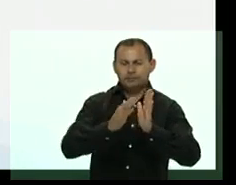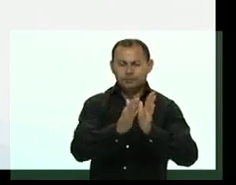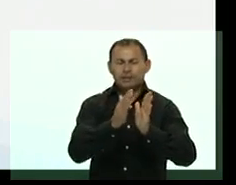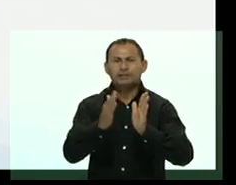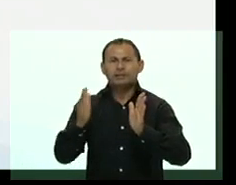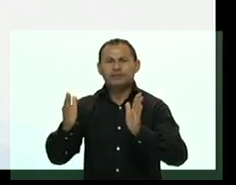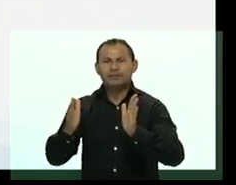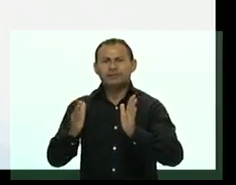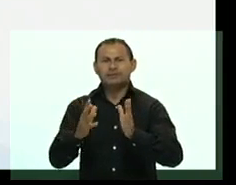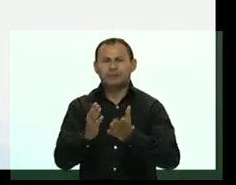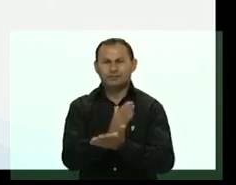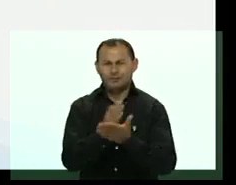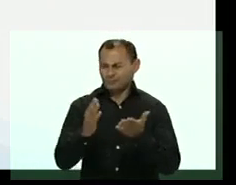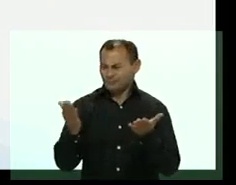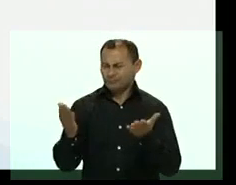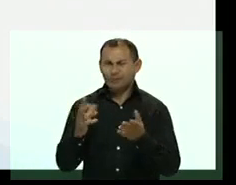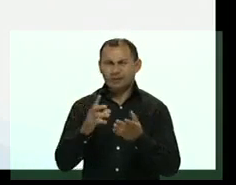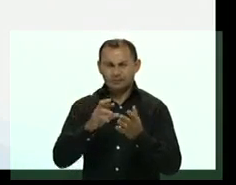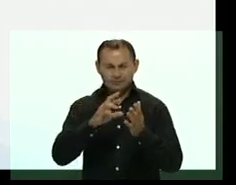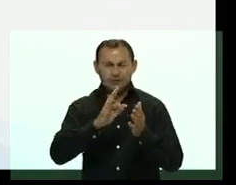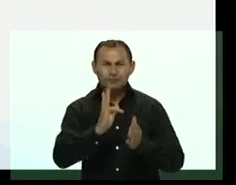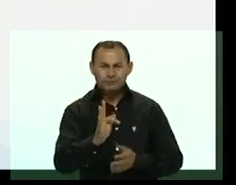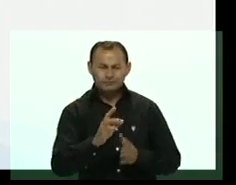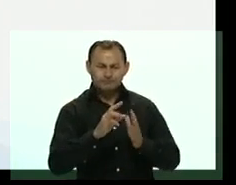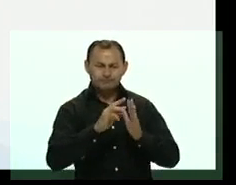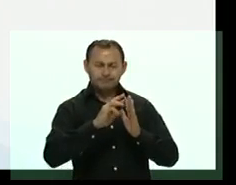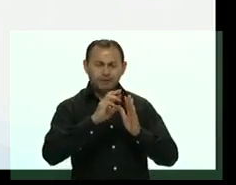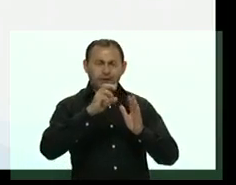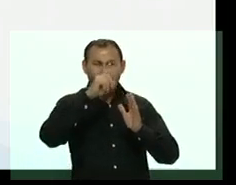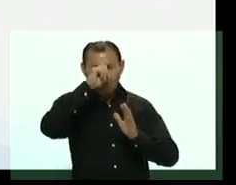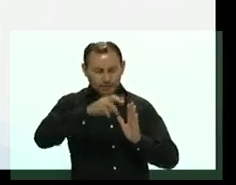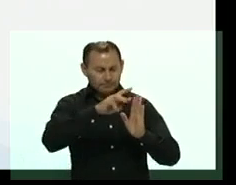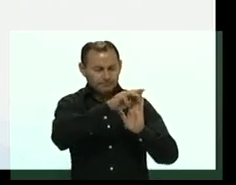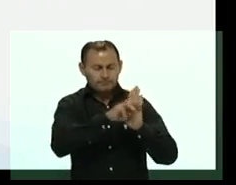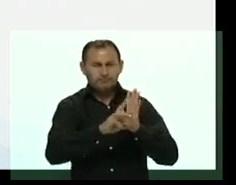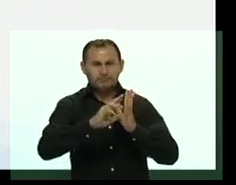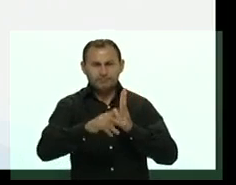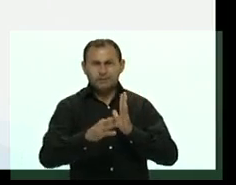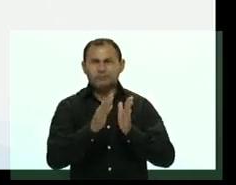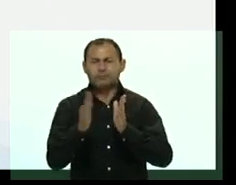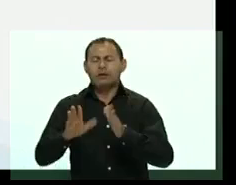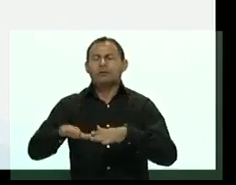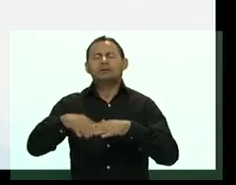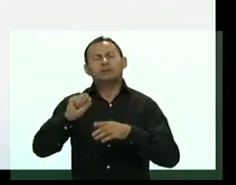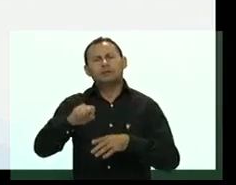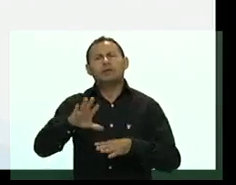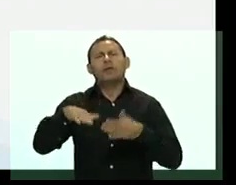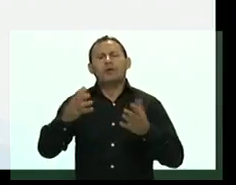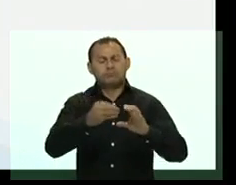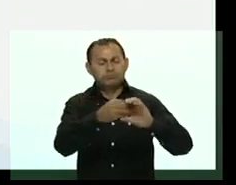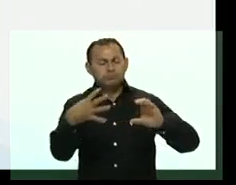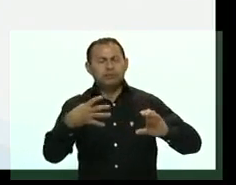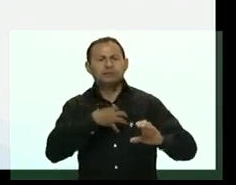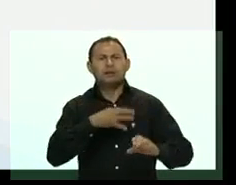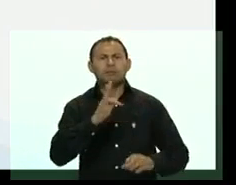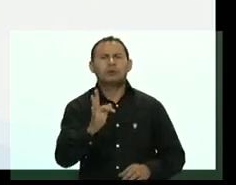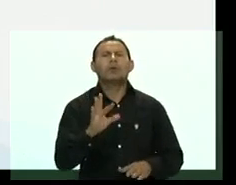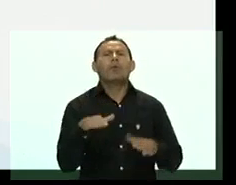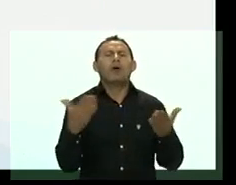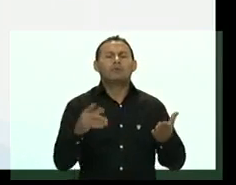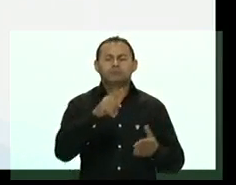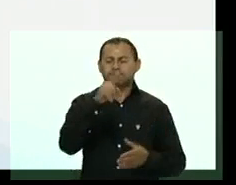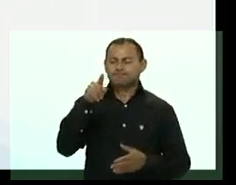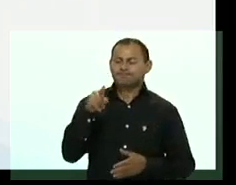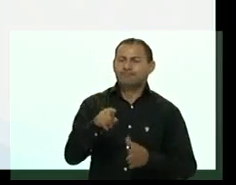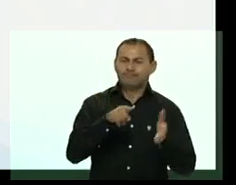sucessivas, existe algum tipo de função que tem ordem infinita de derivações? Se sim, quais são as características desse tipo de função? Então,